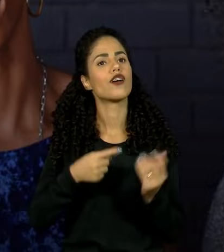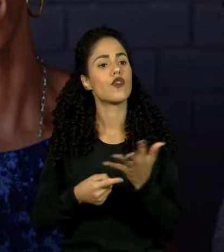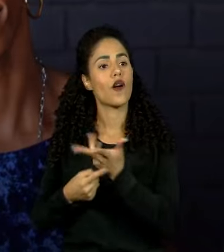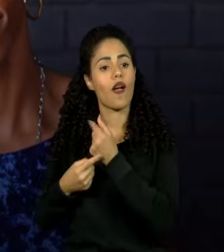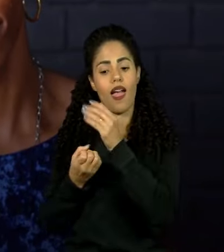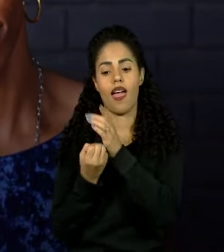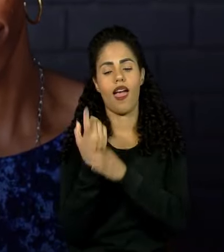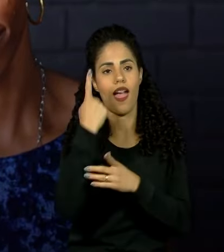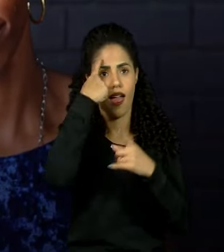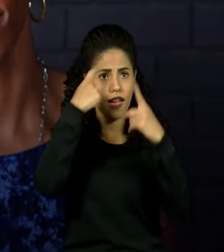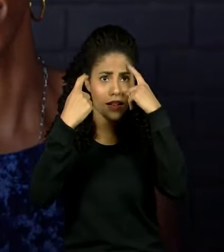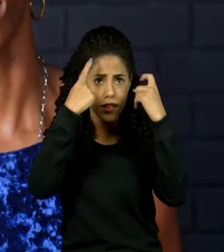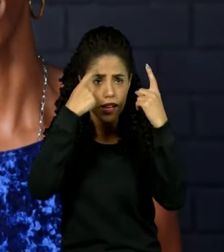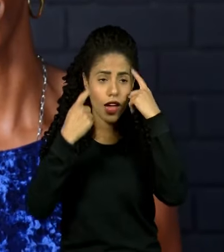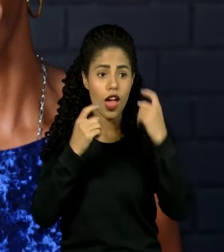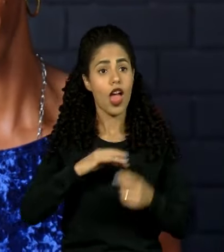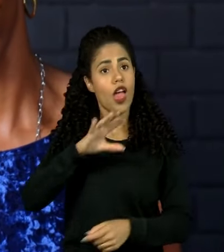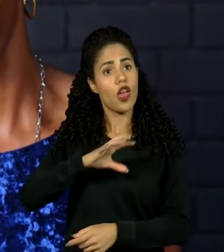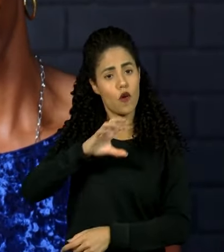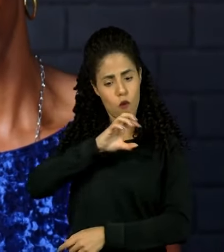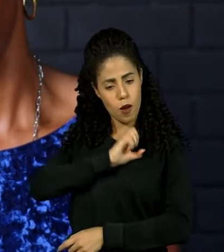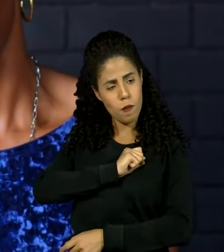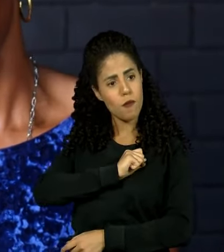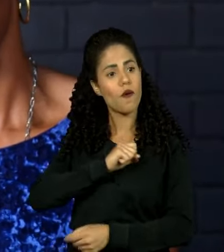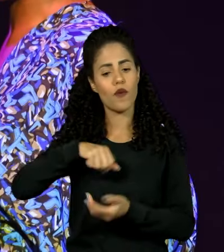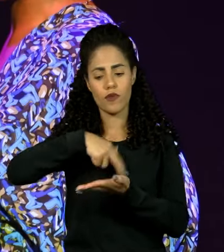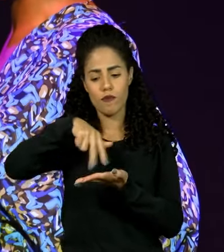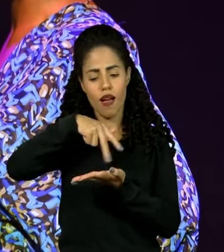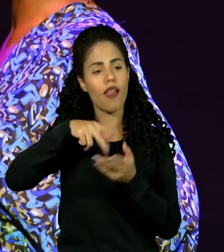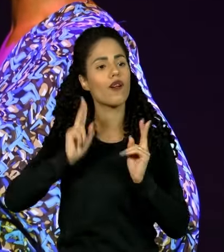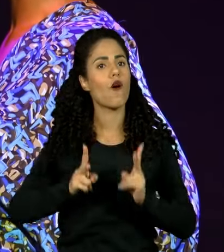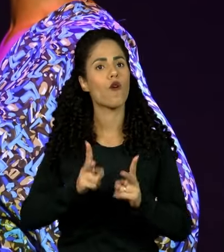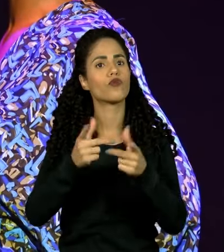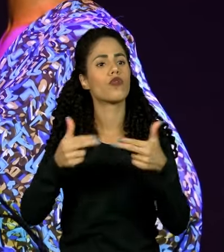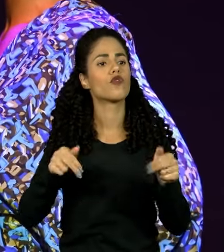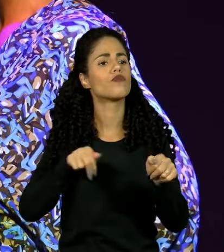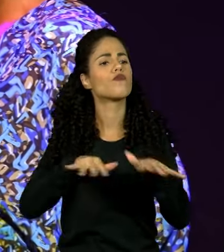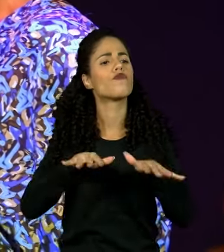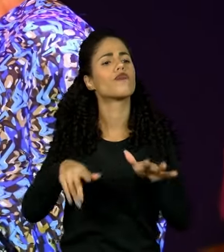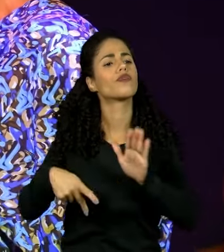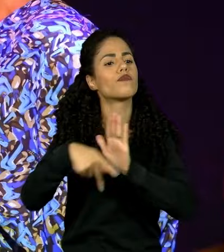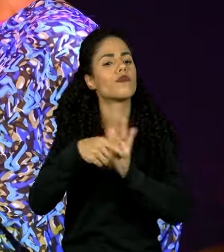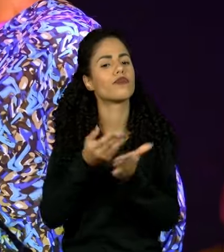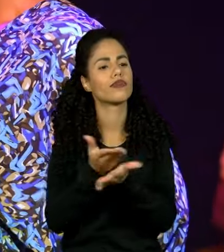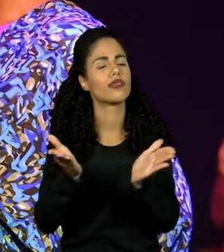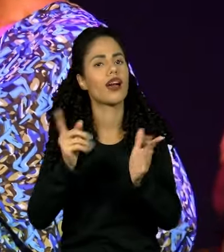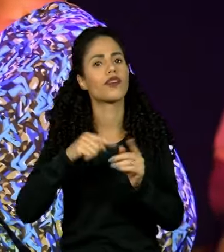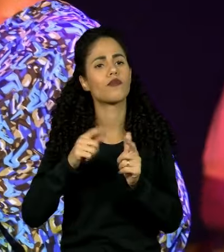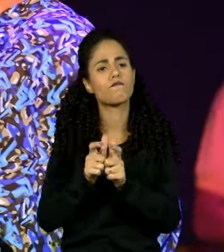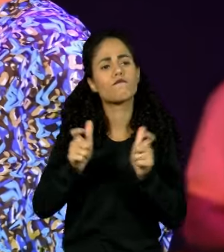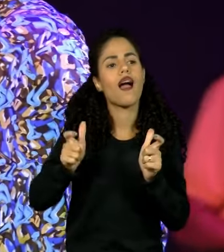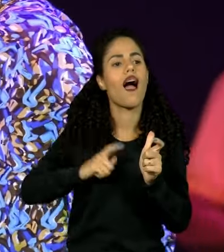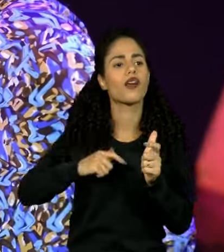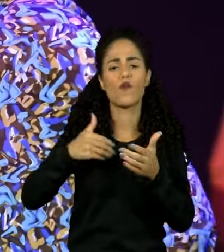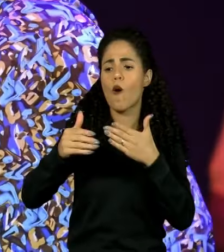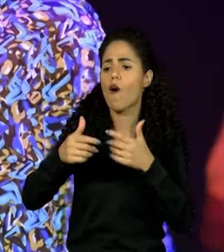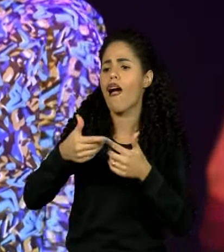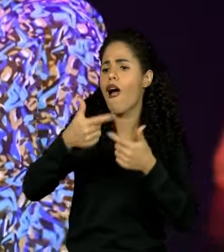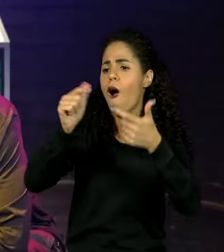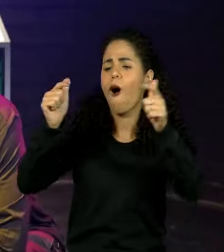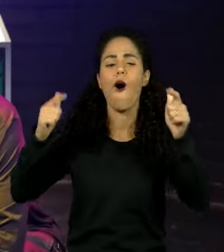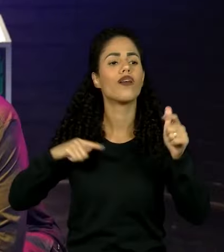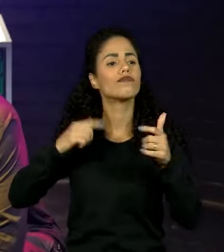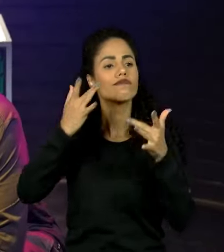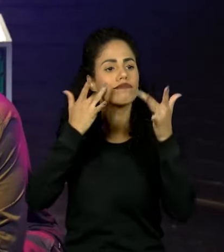criador e o amor de baile para mim é continuidade de um movimento que é maior que qualquer teatro que